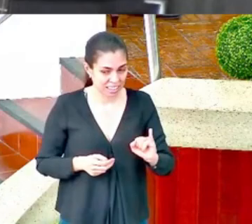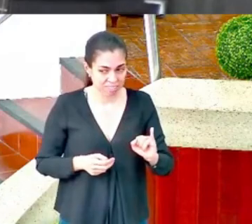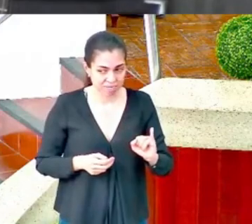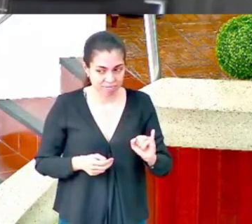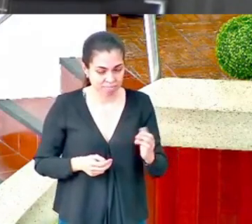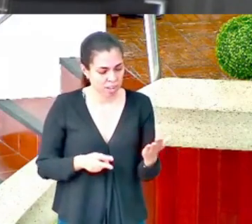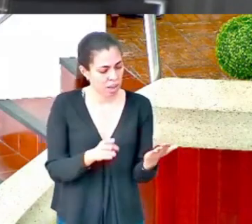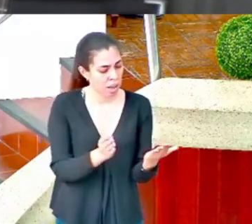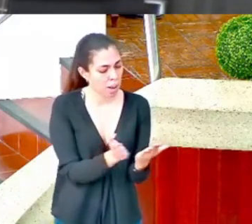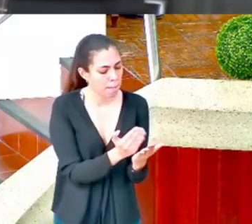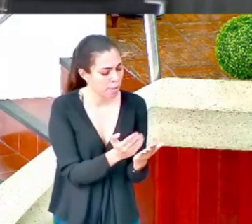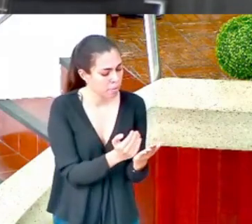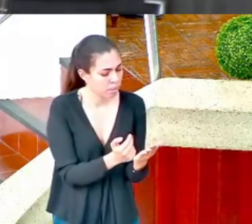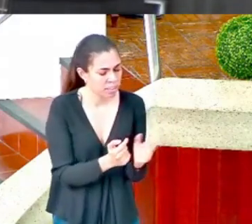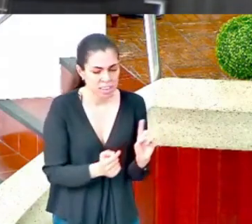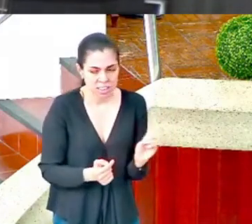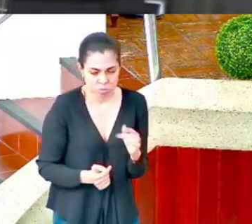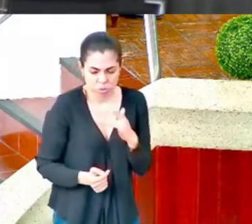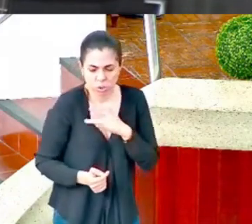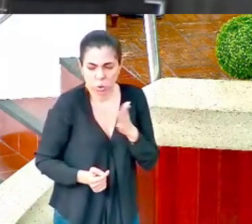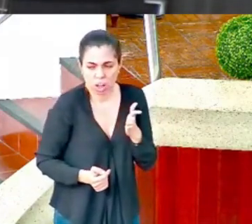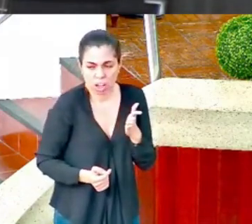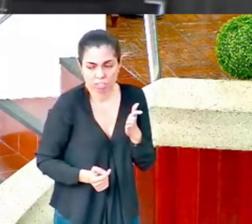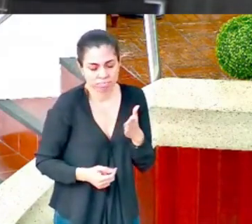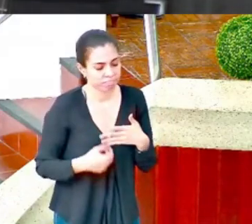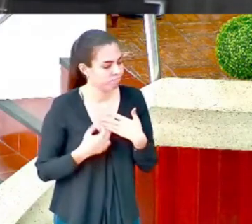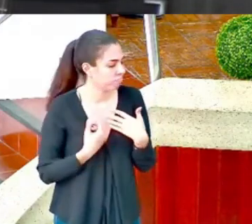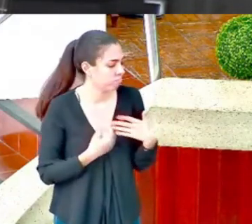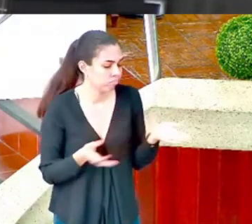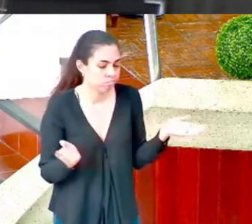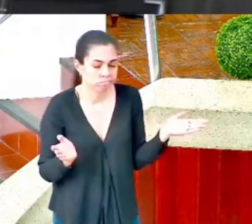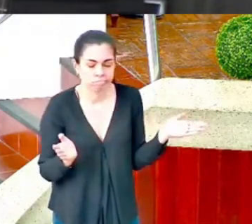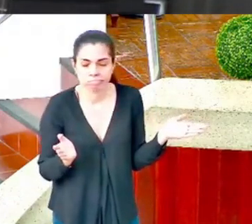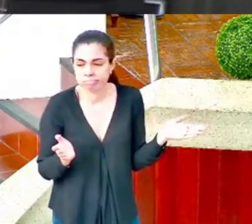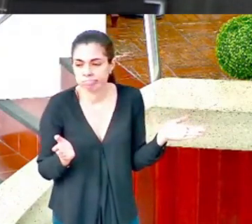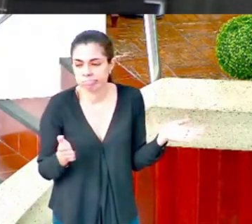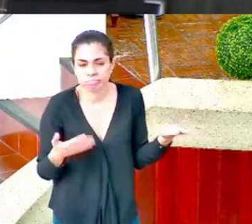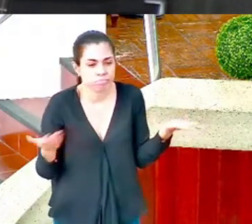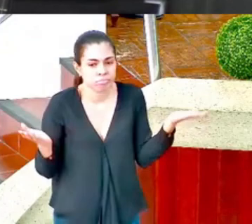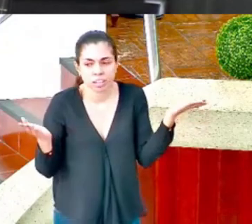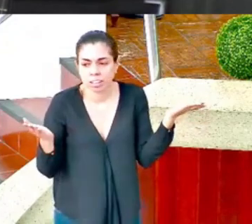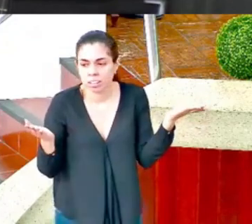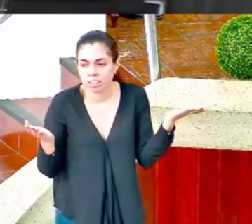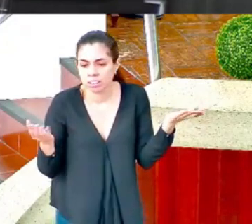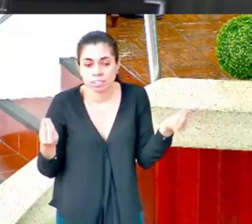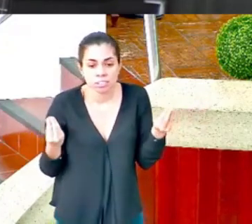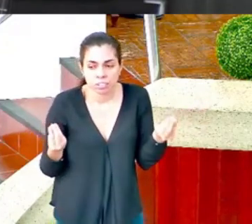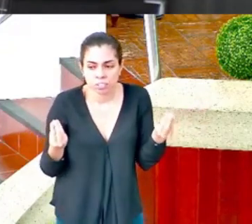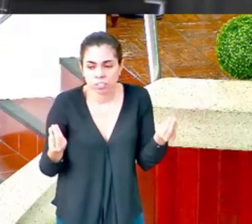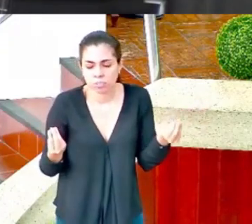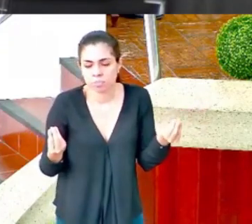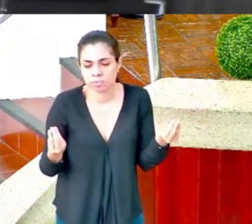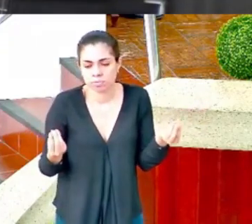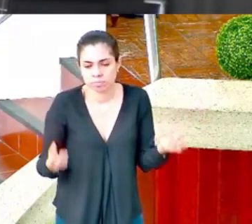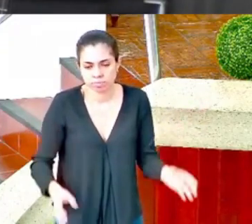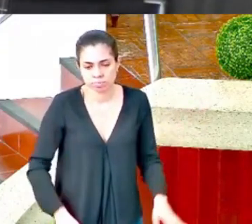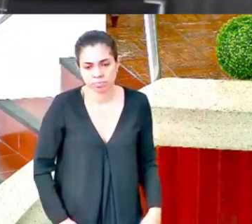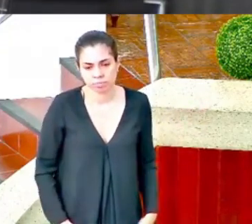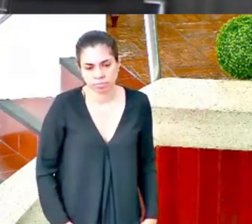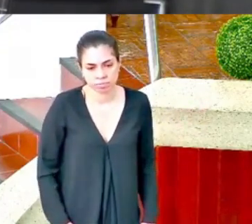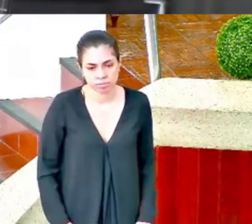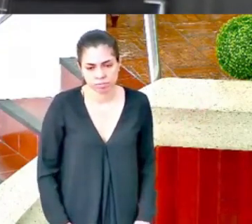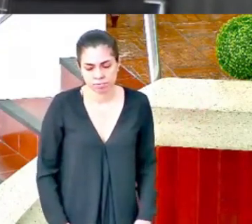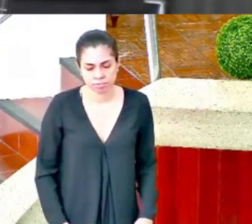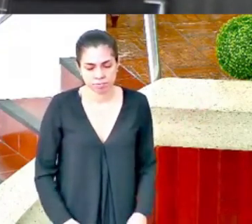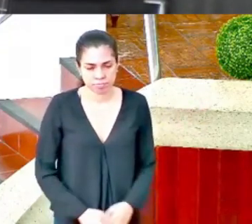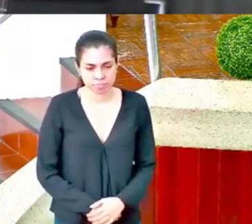incomodar a mim e a você, ela foi uma linda história que você ouviu nessa manhã. É sobre Josias, você pode encontrar mais. Tem 2